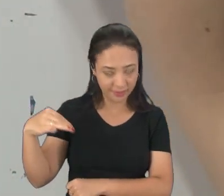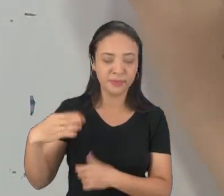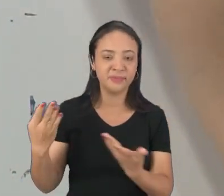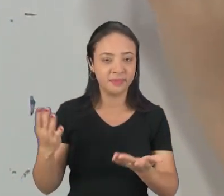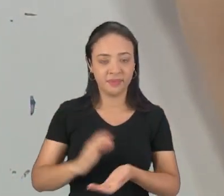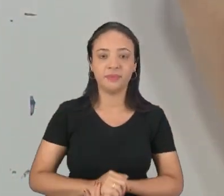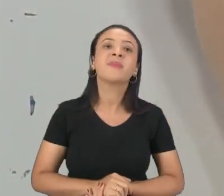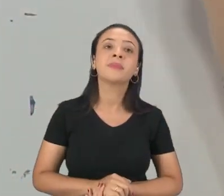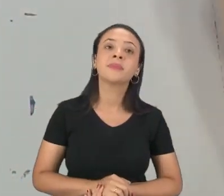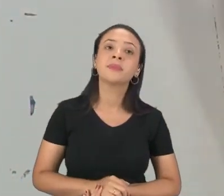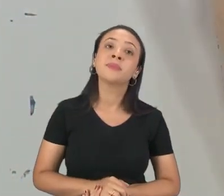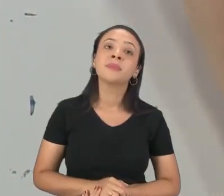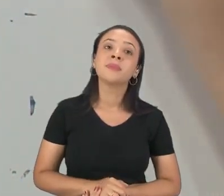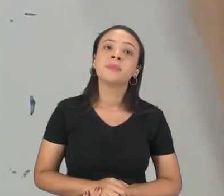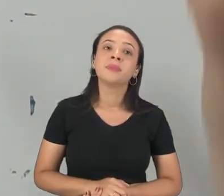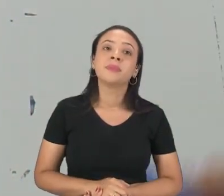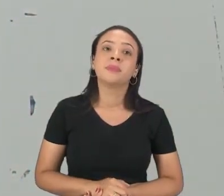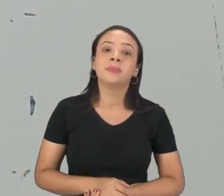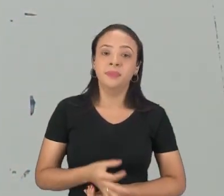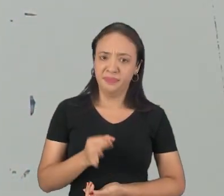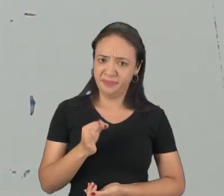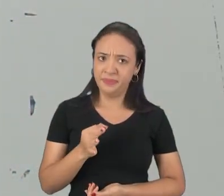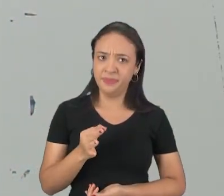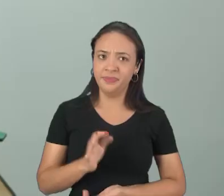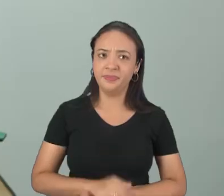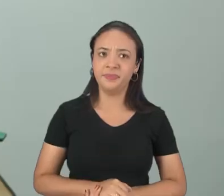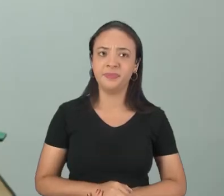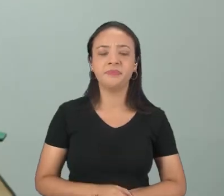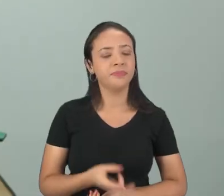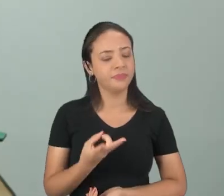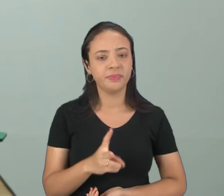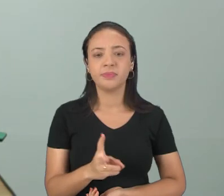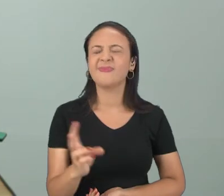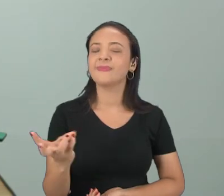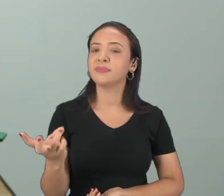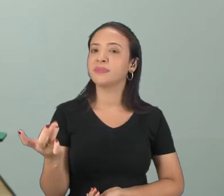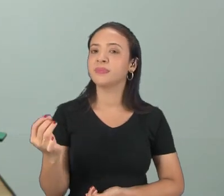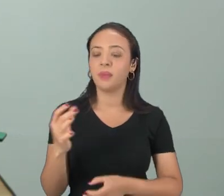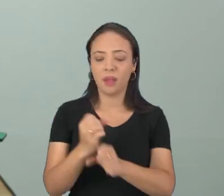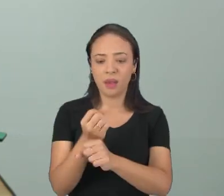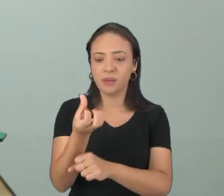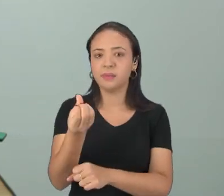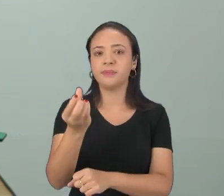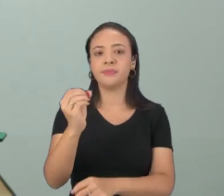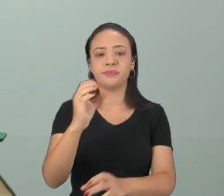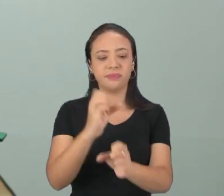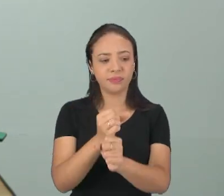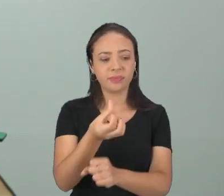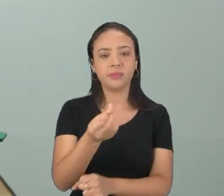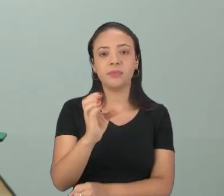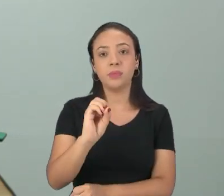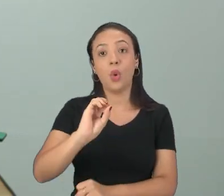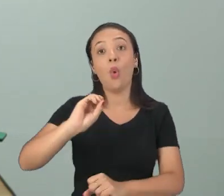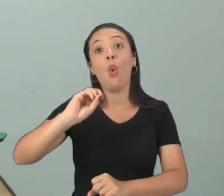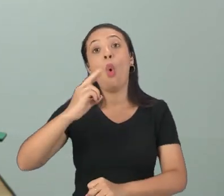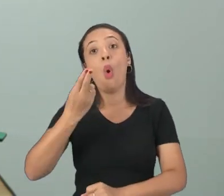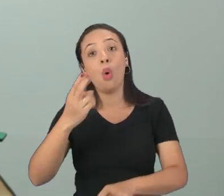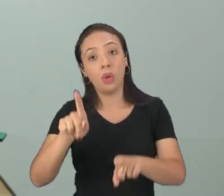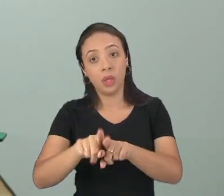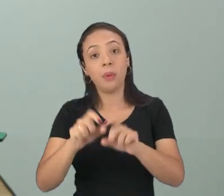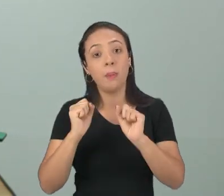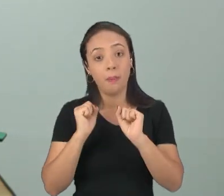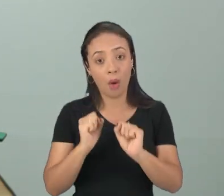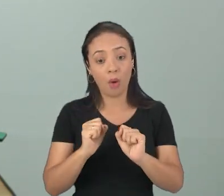120 minutos, certinho? E aí eu vou contando mais 60, ou eu posso fazer um cálculo